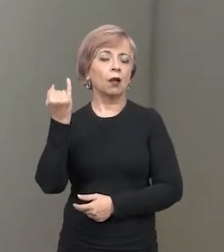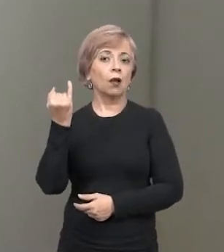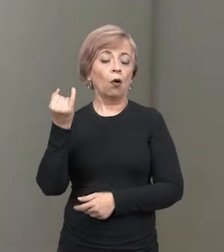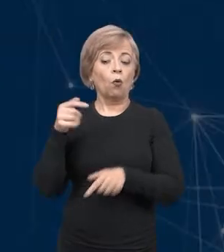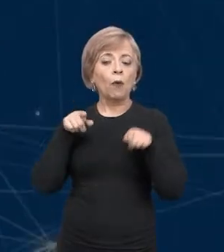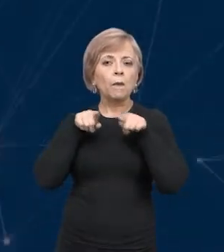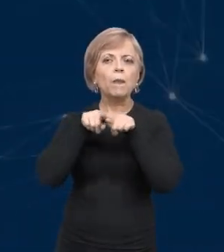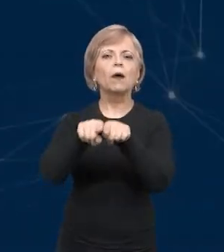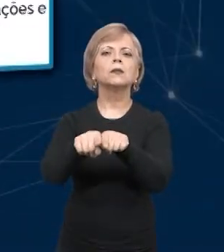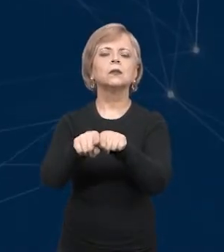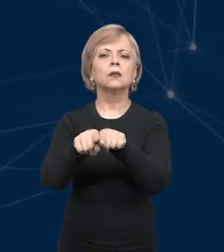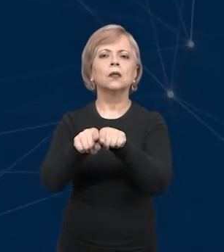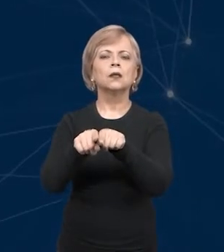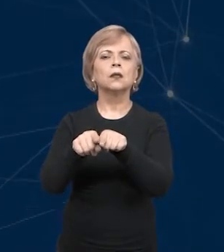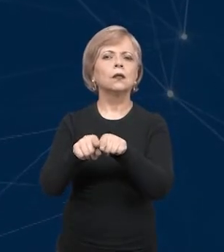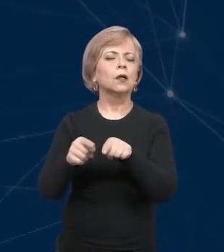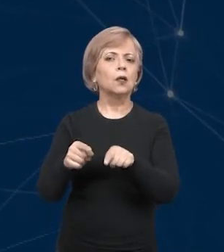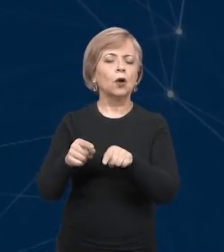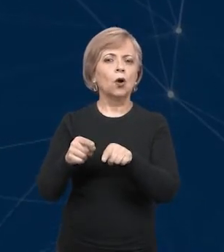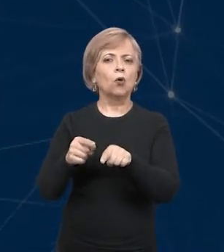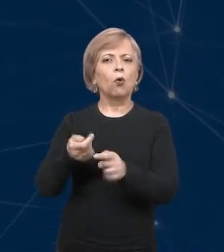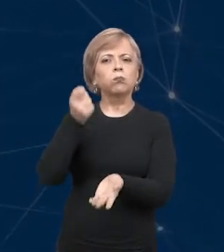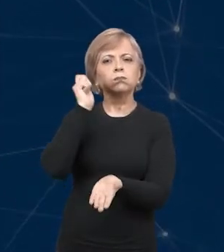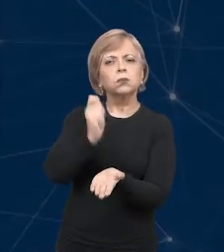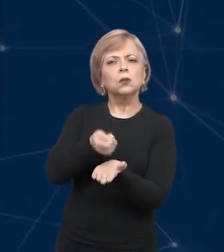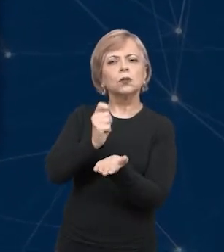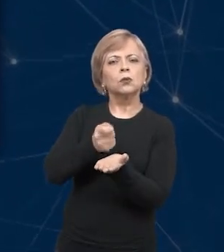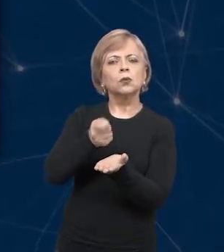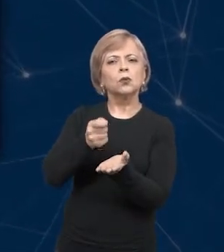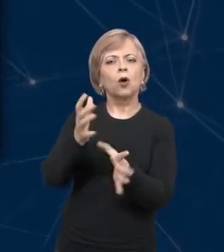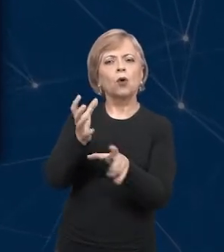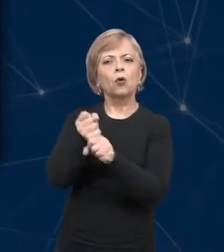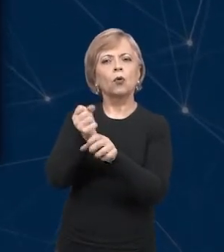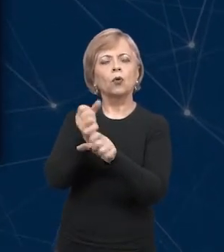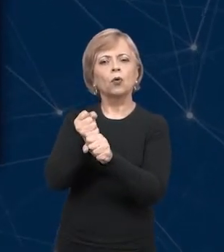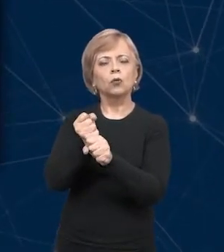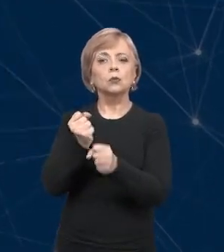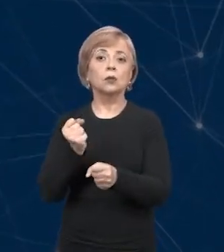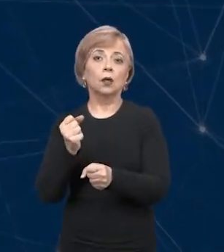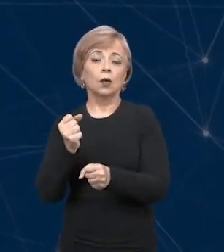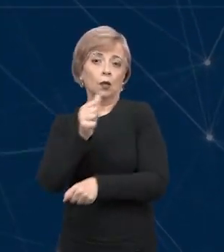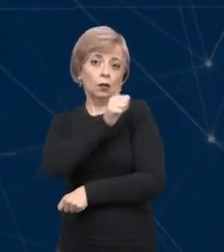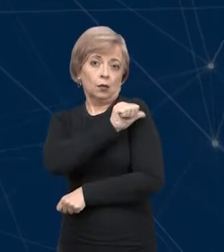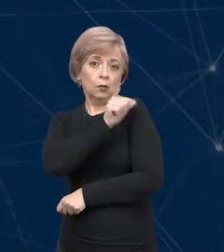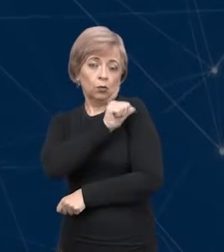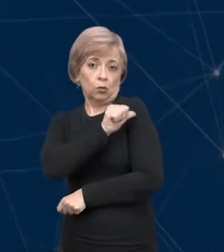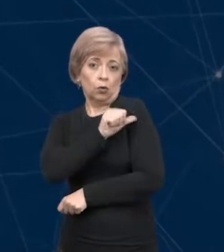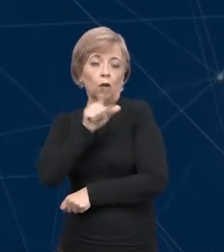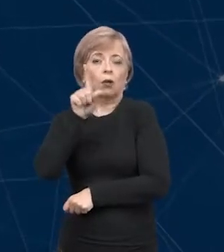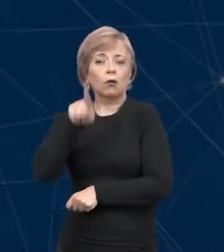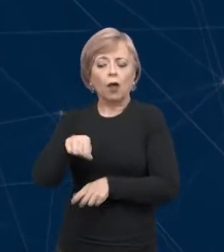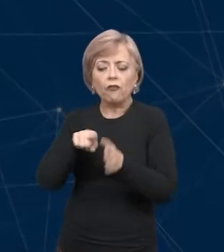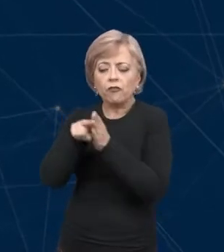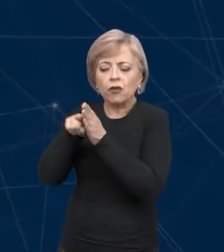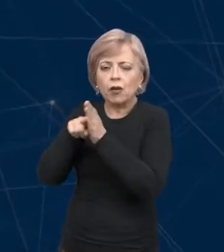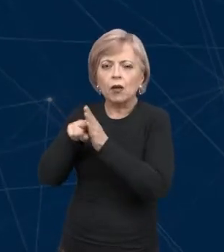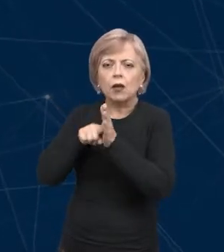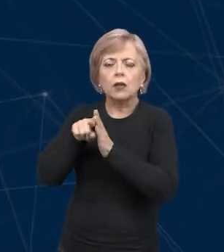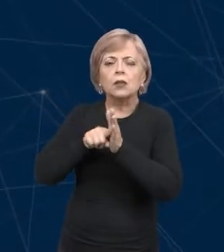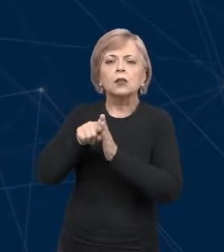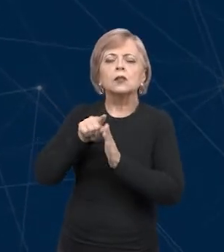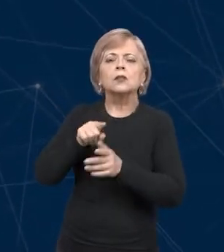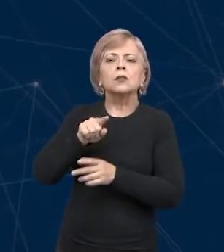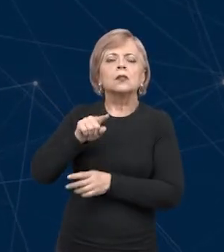parceria única com o Tribunal de Contas do Estado do Rio de Janeiro, que é a verificação da atividade tributária de cada